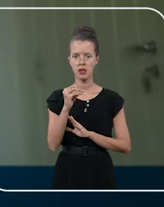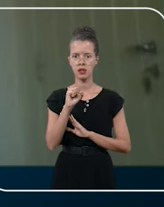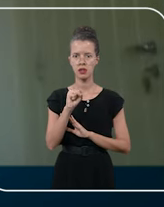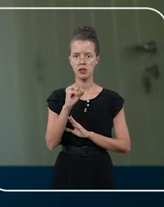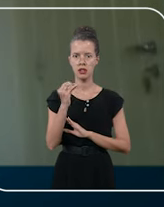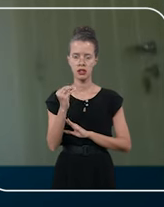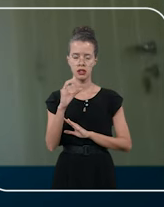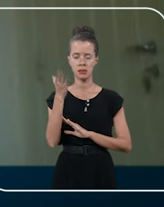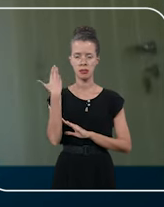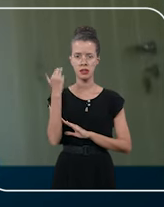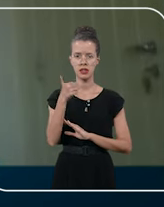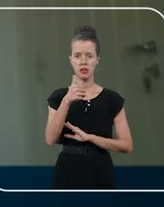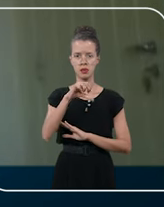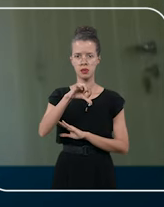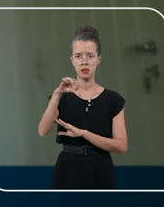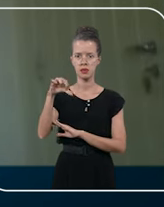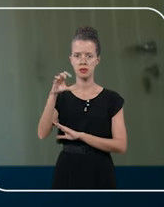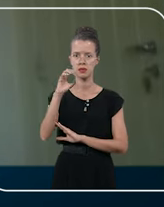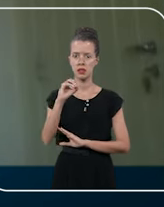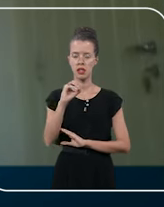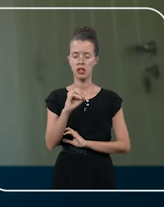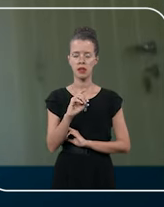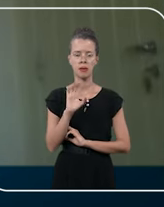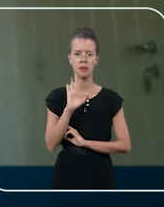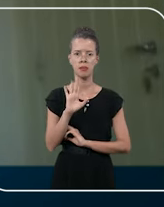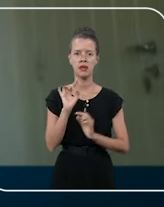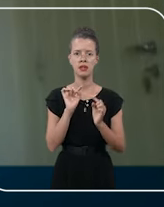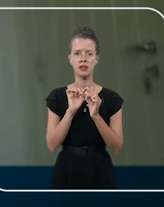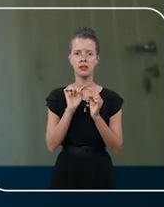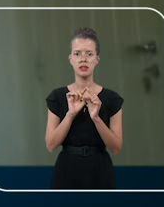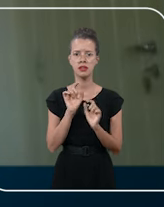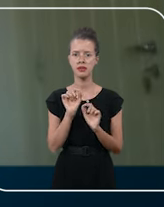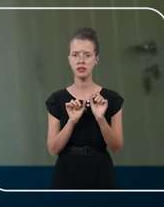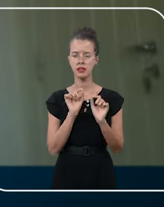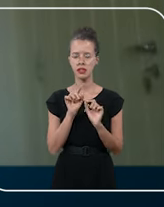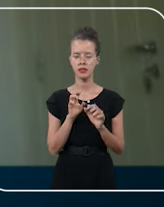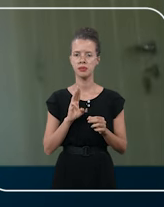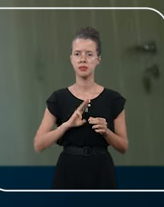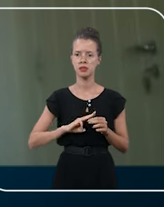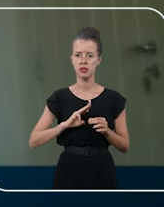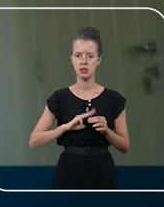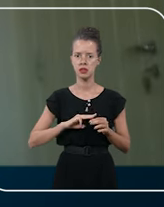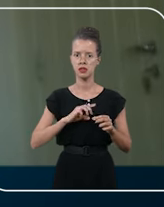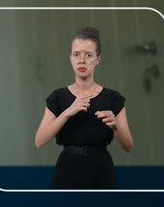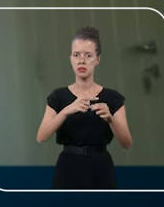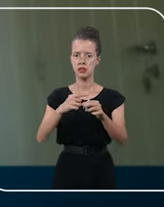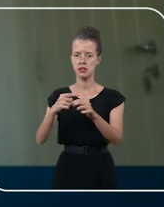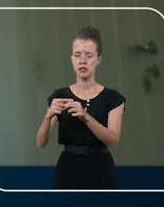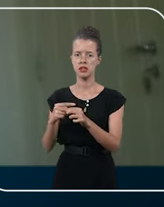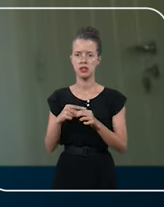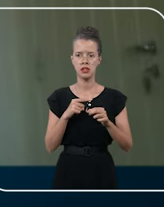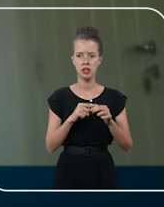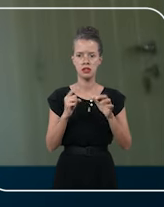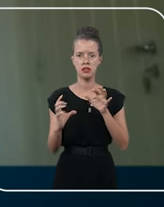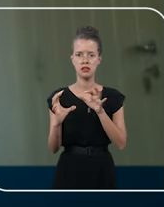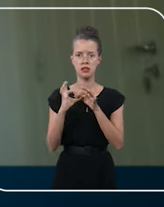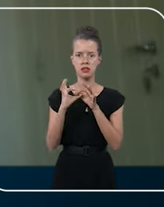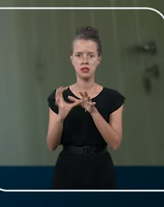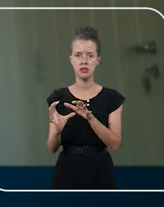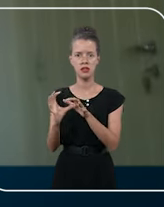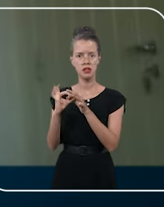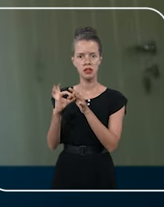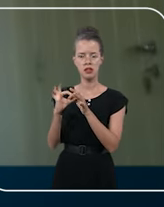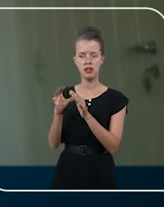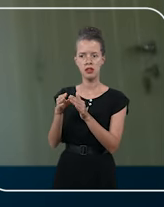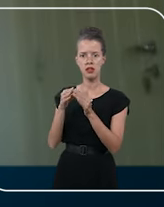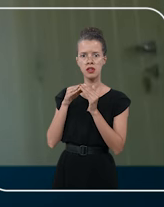que cabe, né, ao município, né, das cidades fazerem convênios, né, contratarem com esses